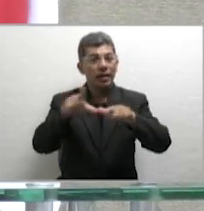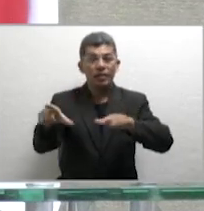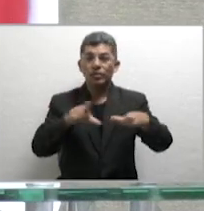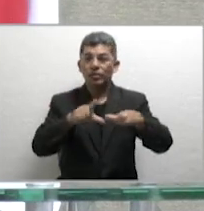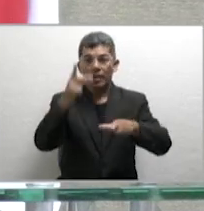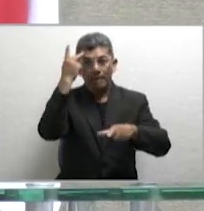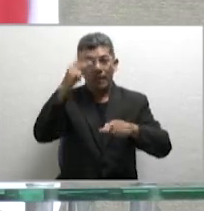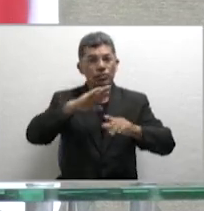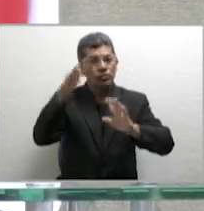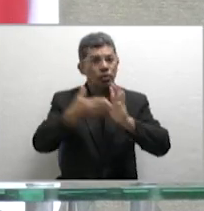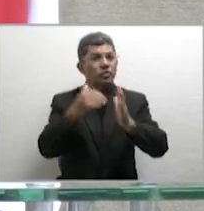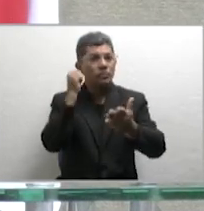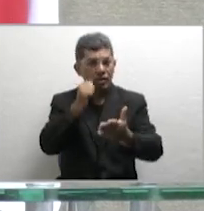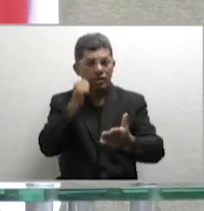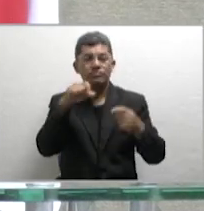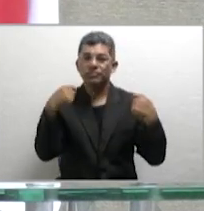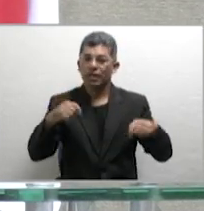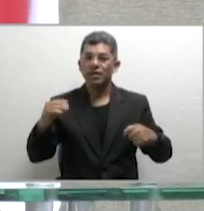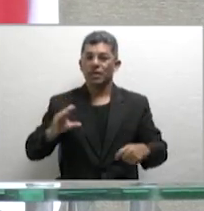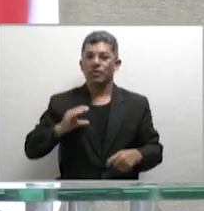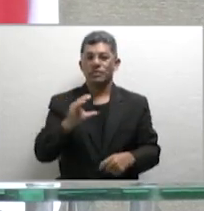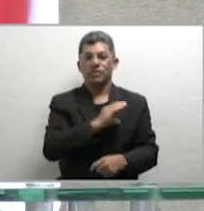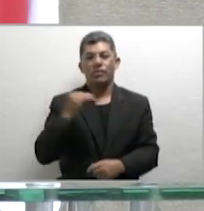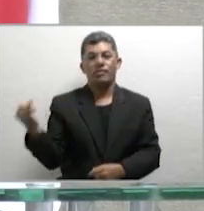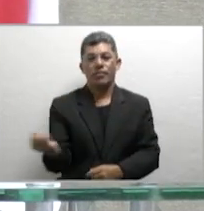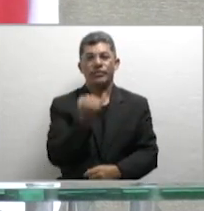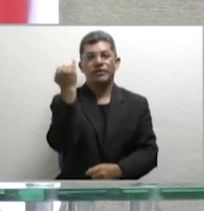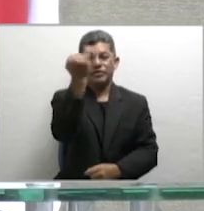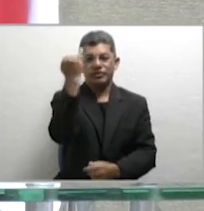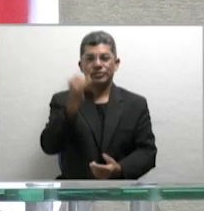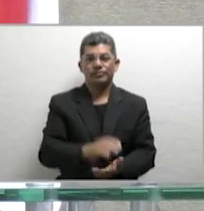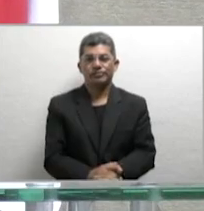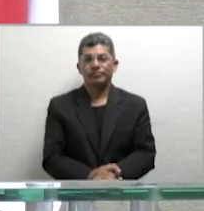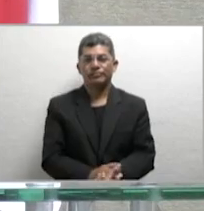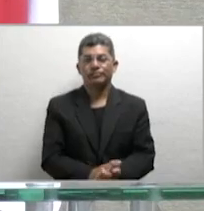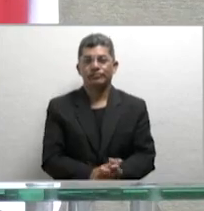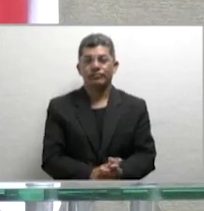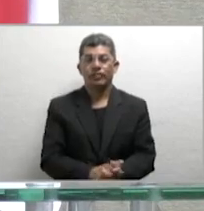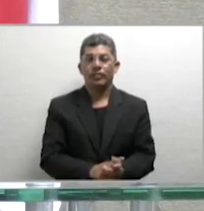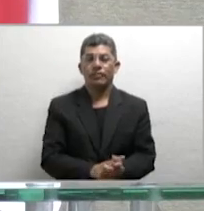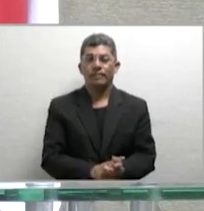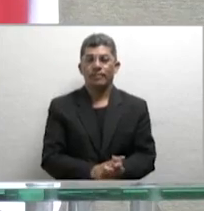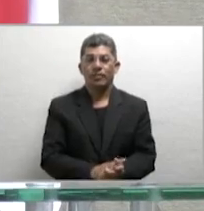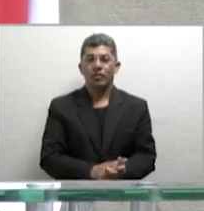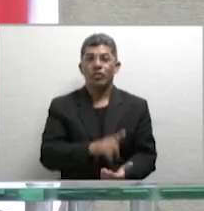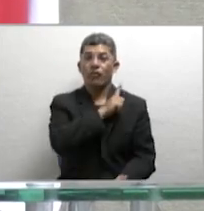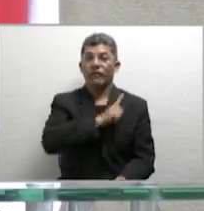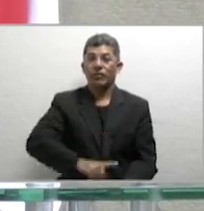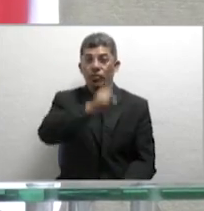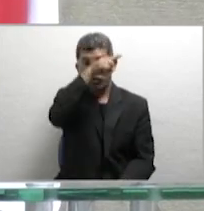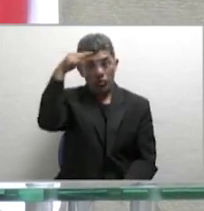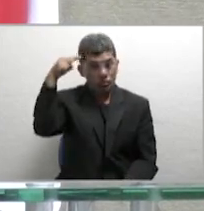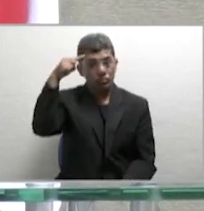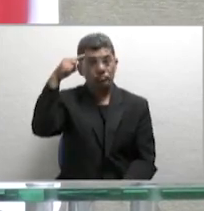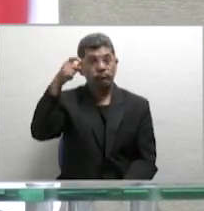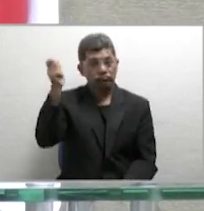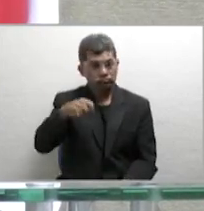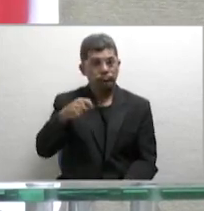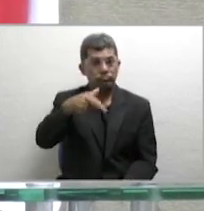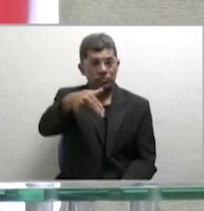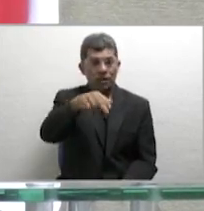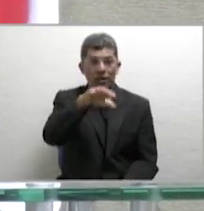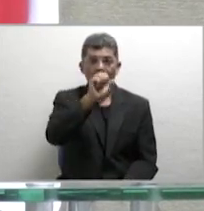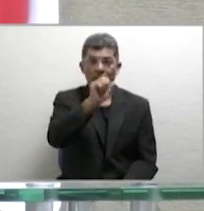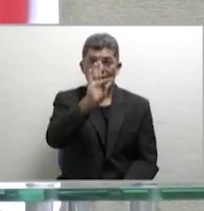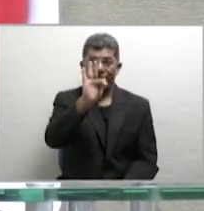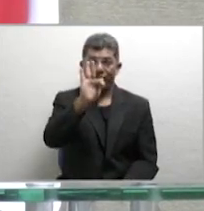para essas mulheres, e essa comissão será importante. Governador Wills, caminha. A FEAM está